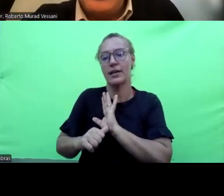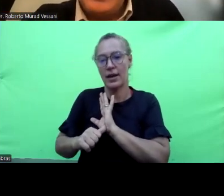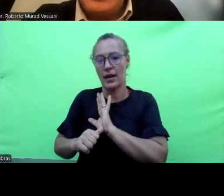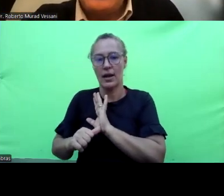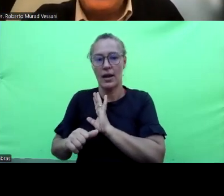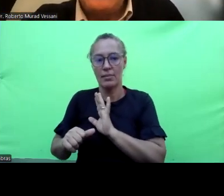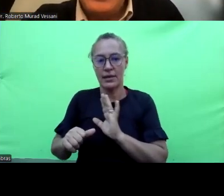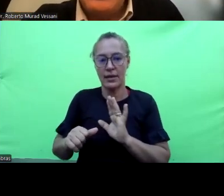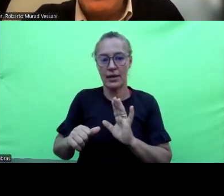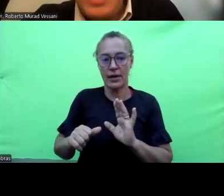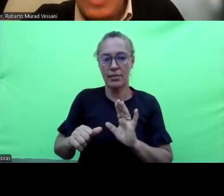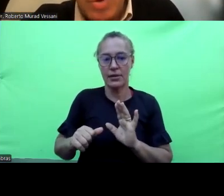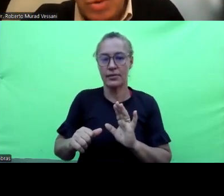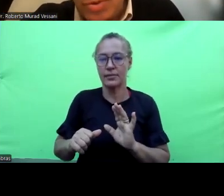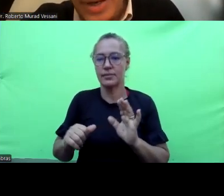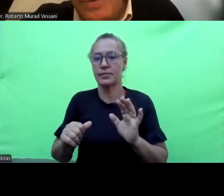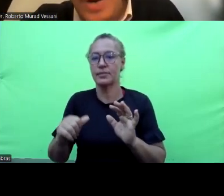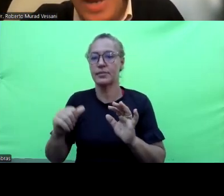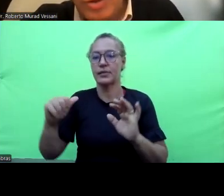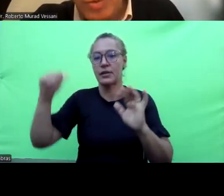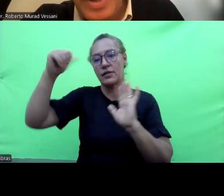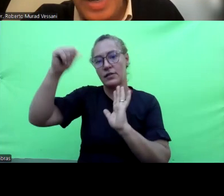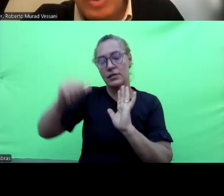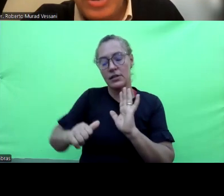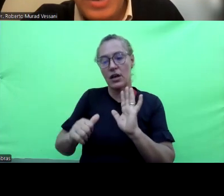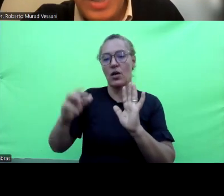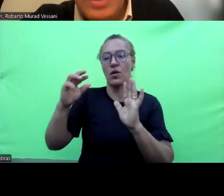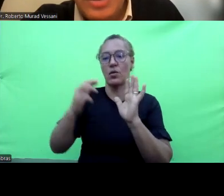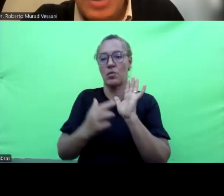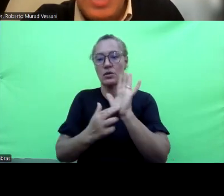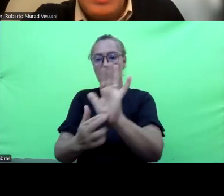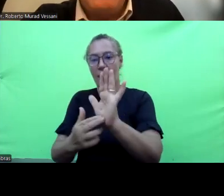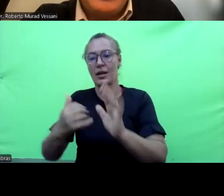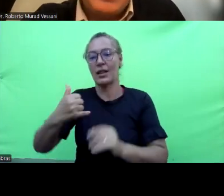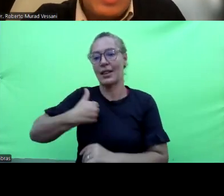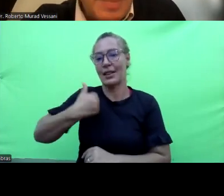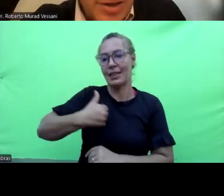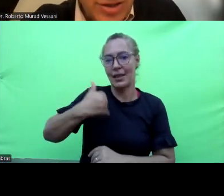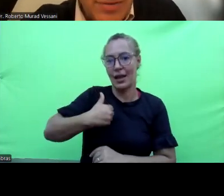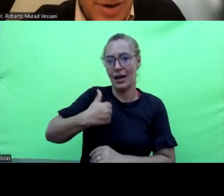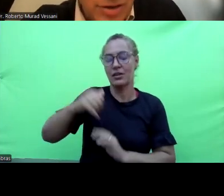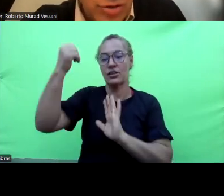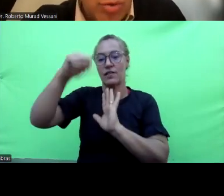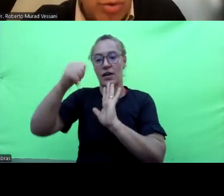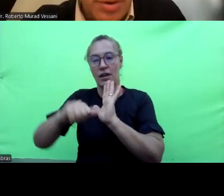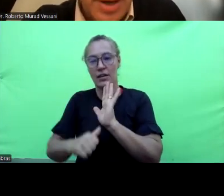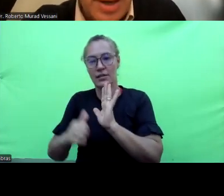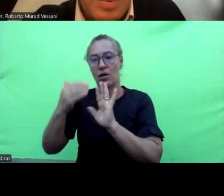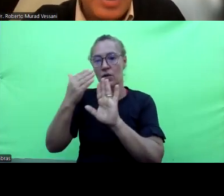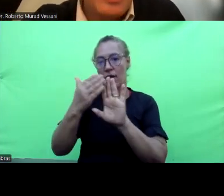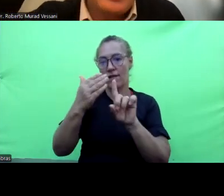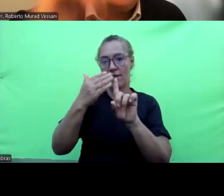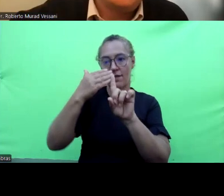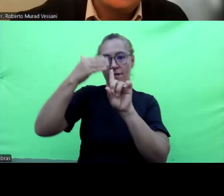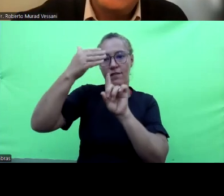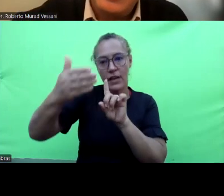mede a visão, a gente avalia vários pontos, né? Reflexo, pupilar, motilidade, avaliação da parte da frente do olho naquele